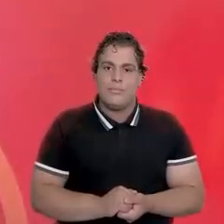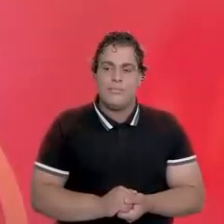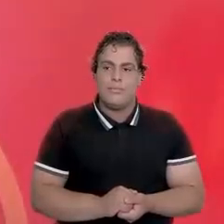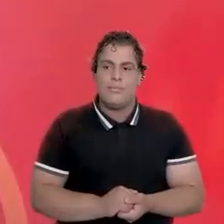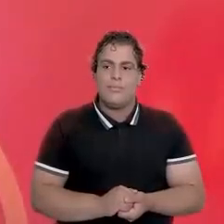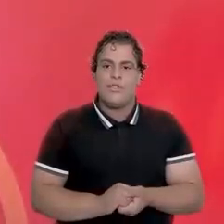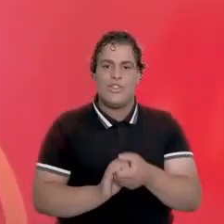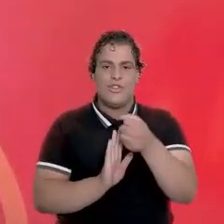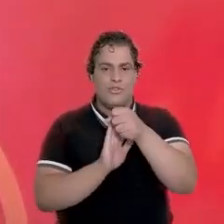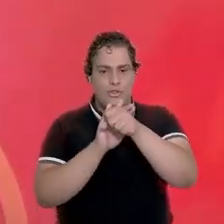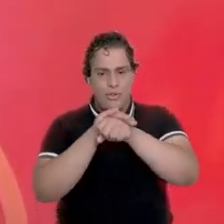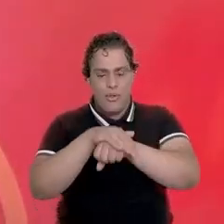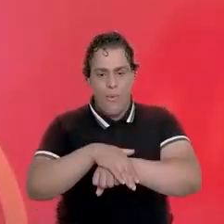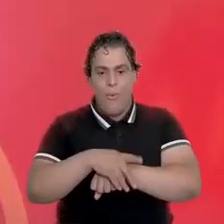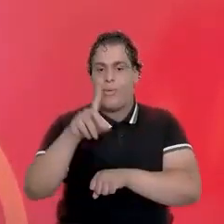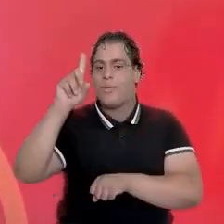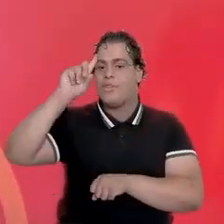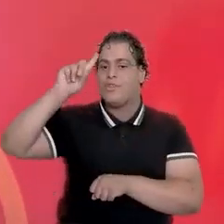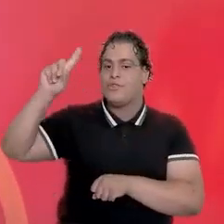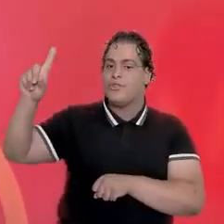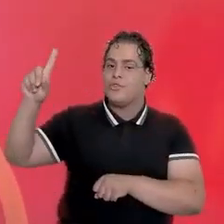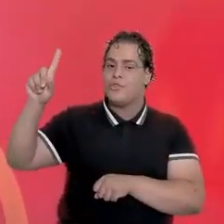e dia sem parar,